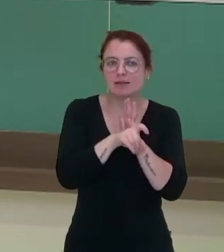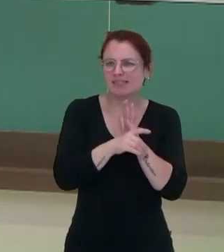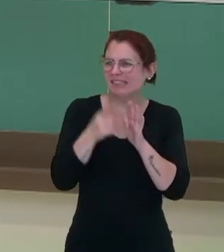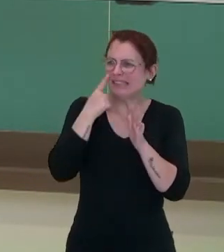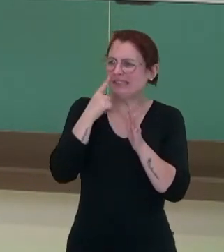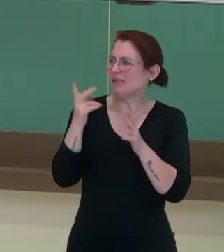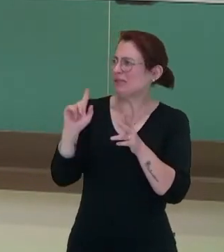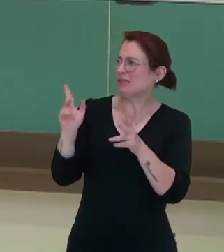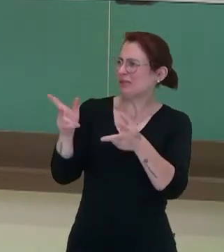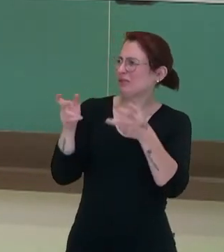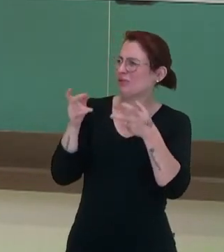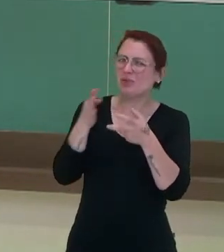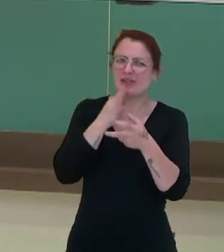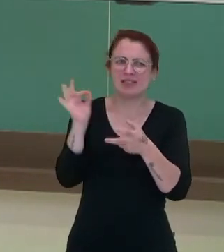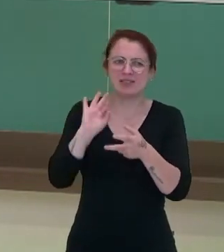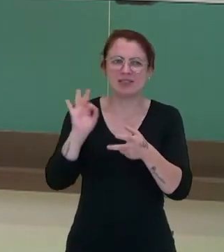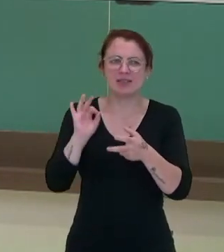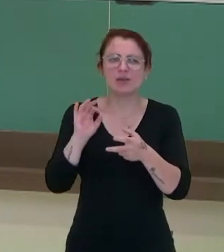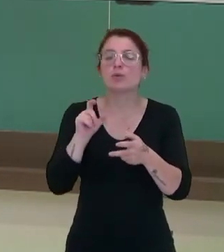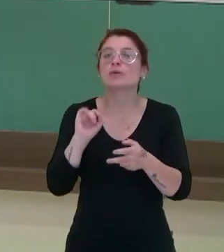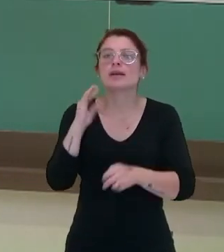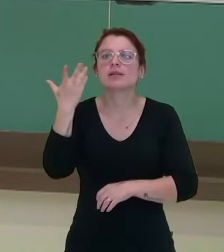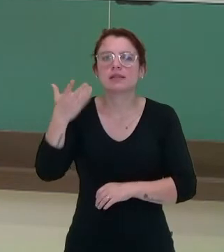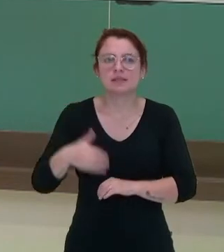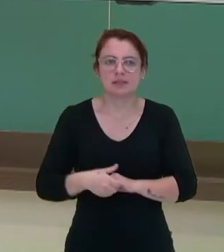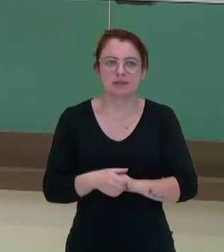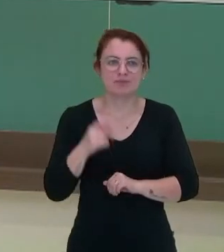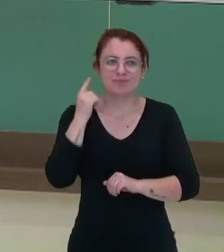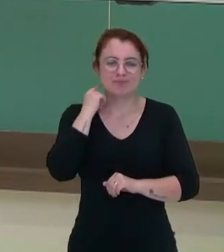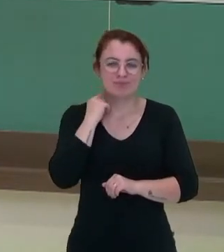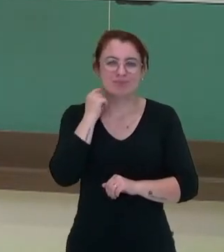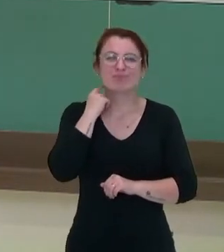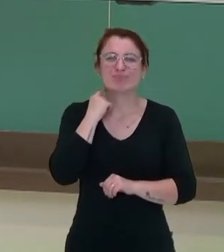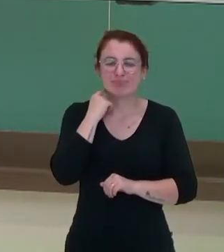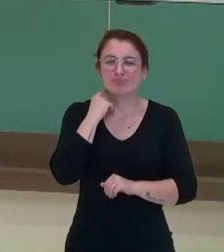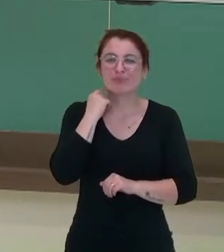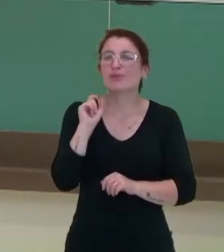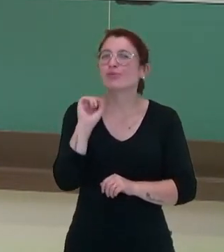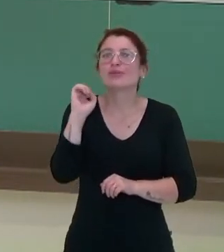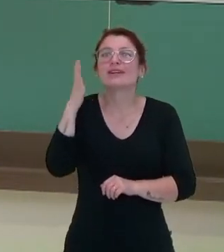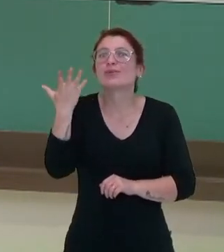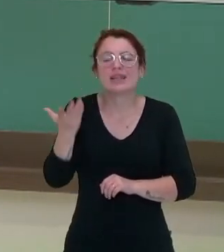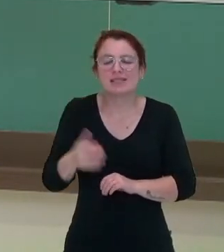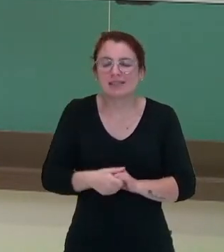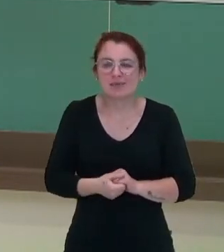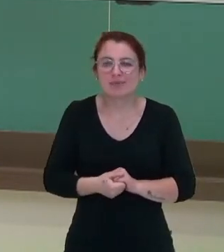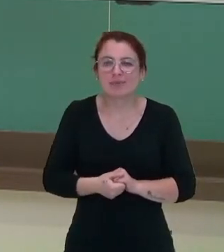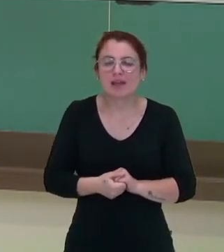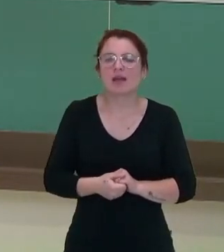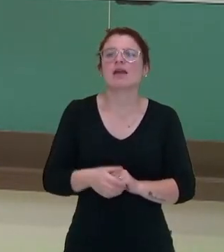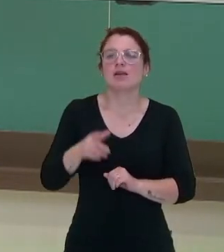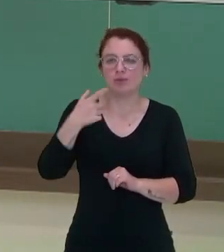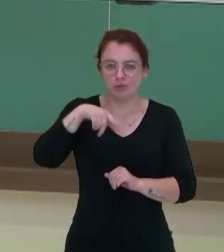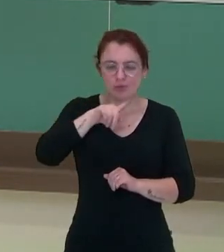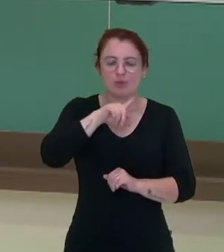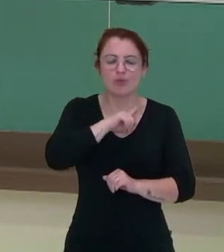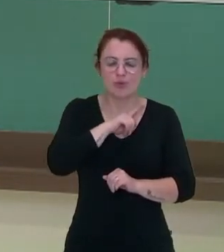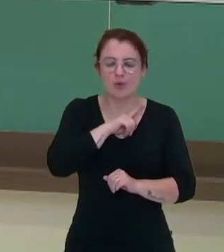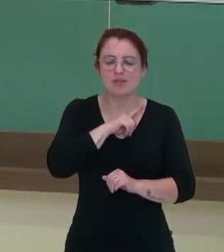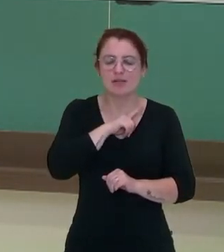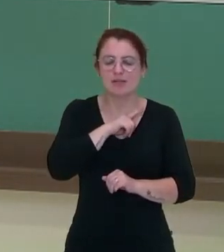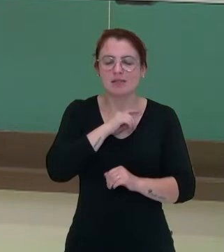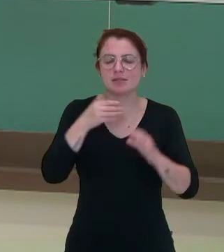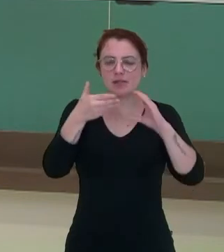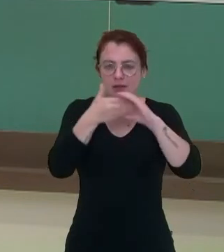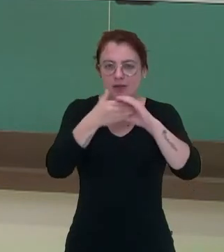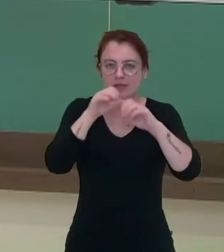e causou uma infecção, o que vai acontecer? Os glóbulos brancos, os leucócitos, as nossas células de defesa